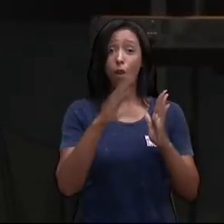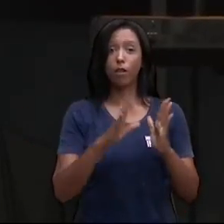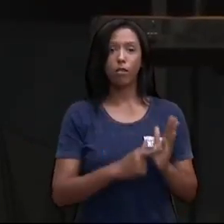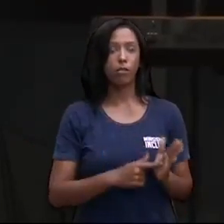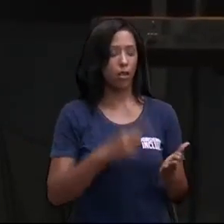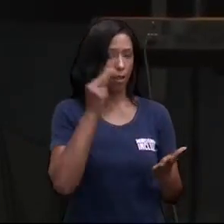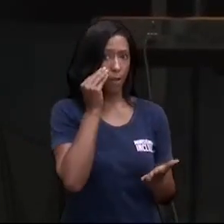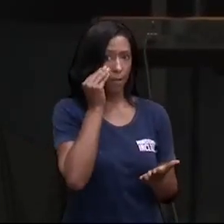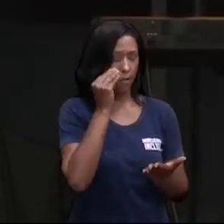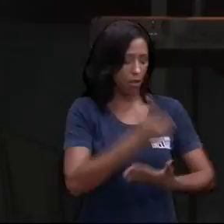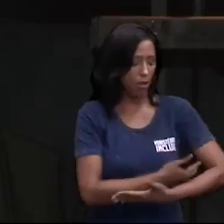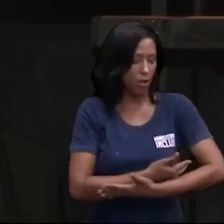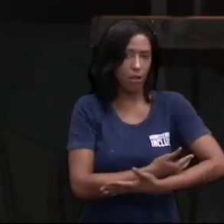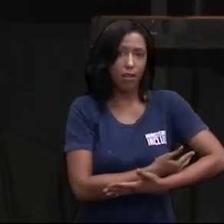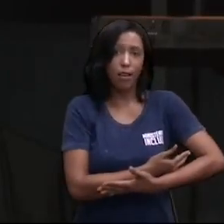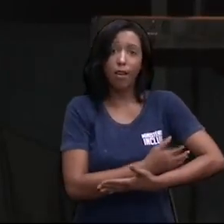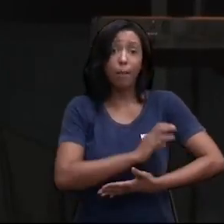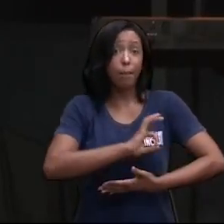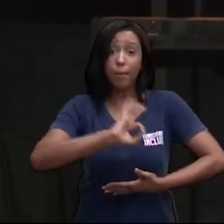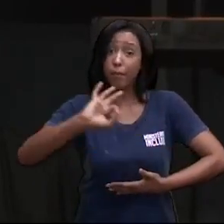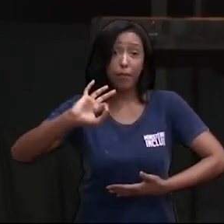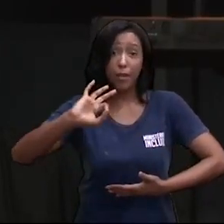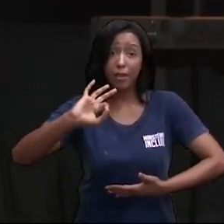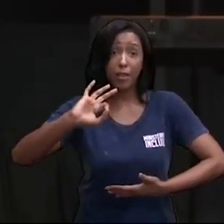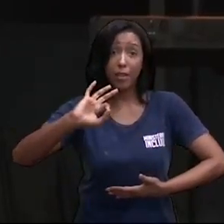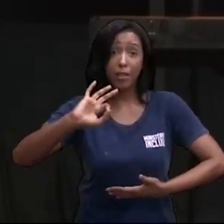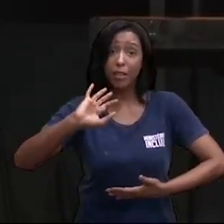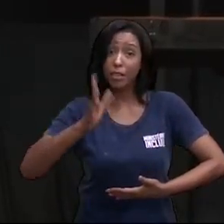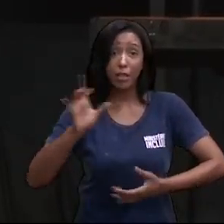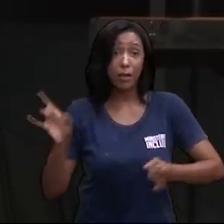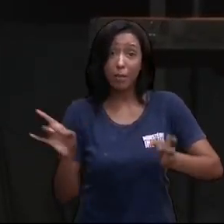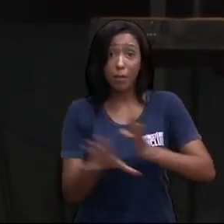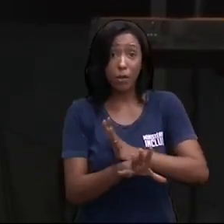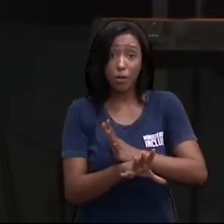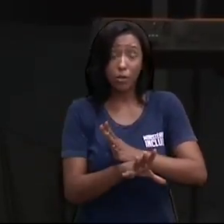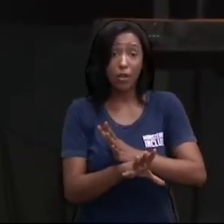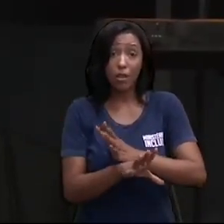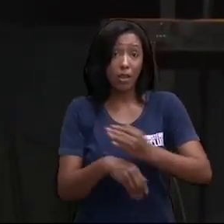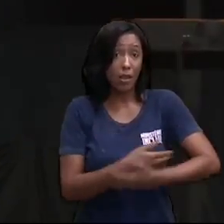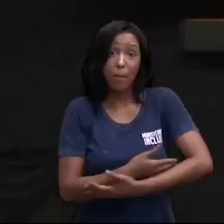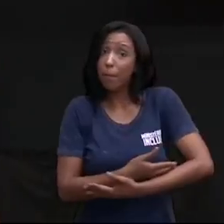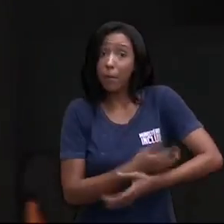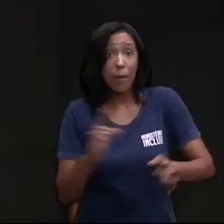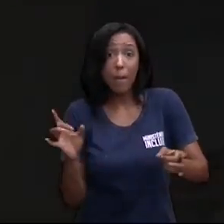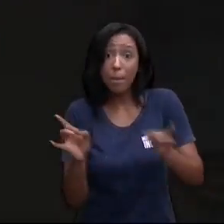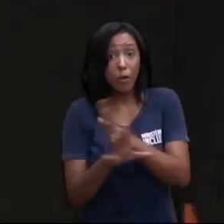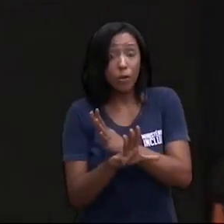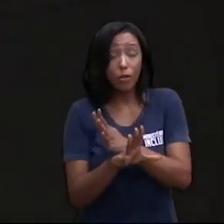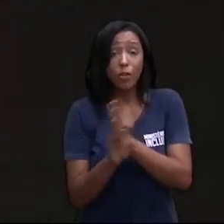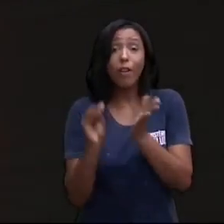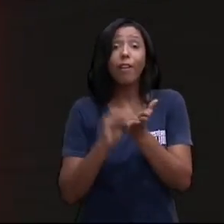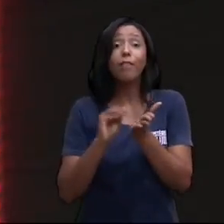e você vai ver um bebê completinho é só falta crescer completinha